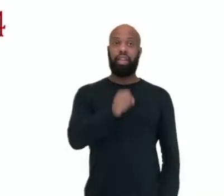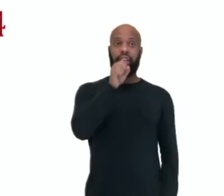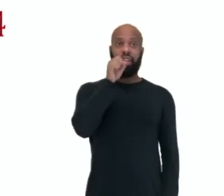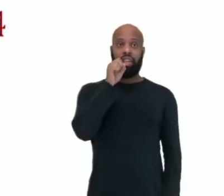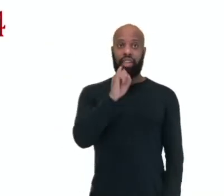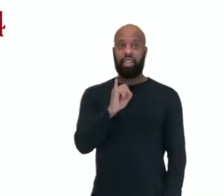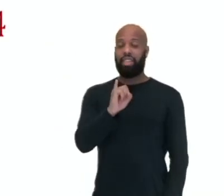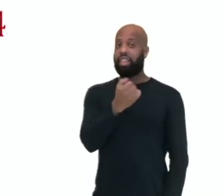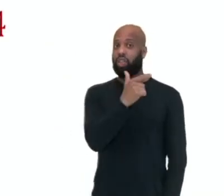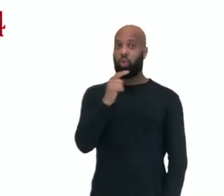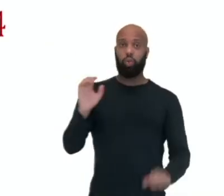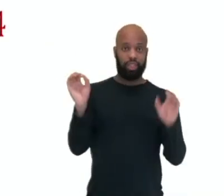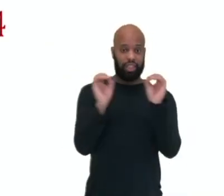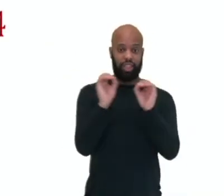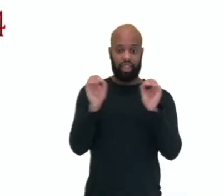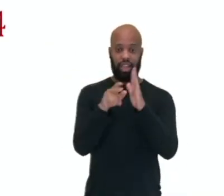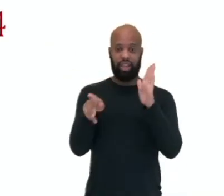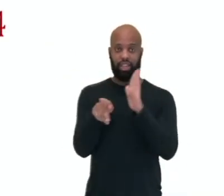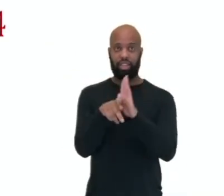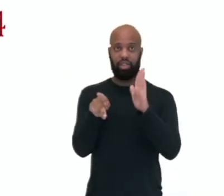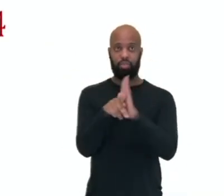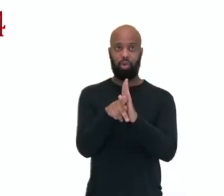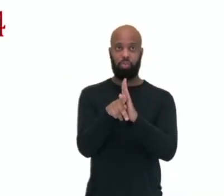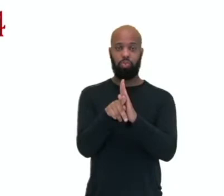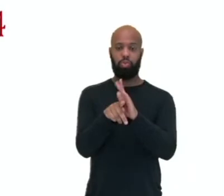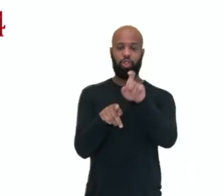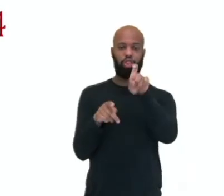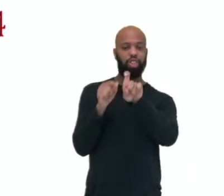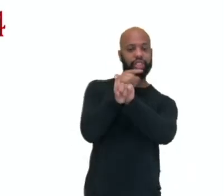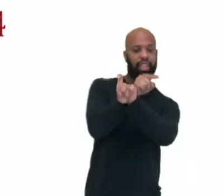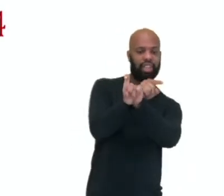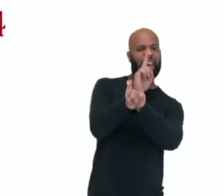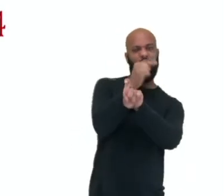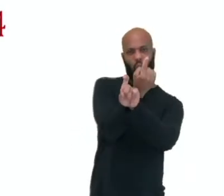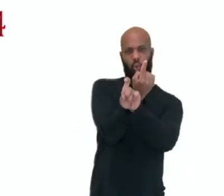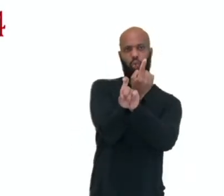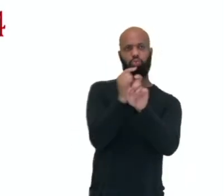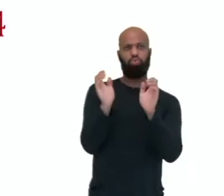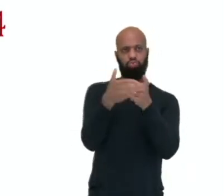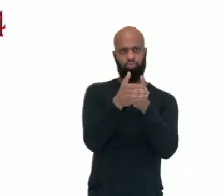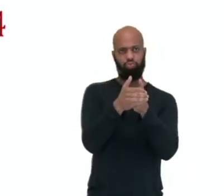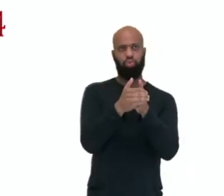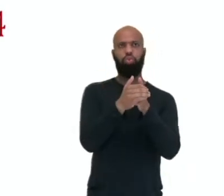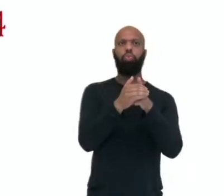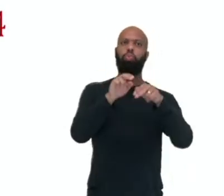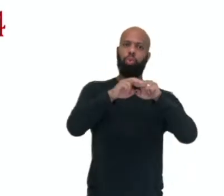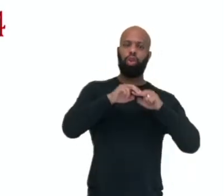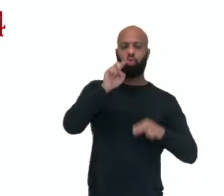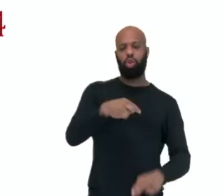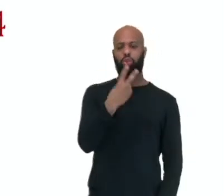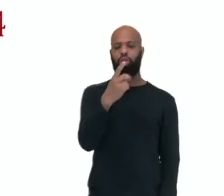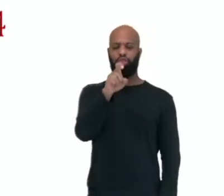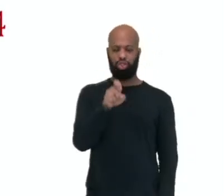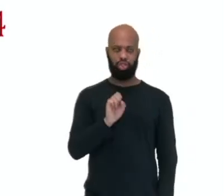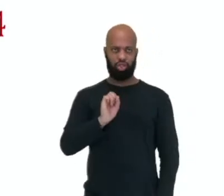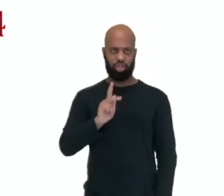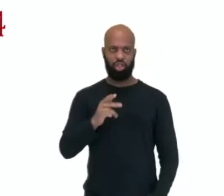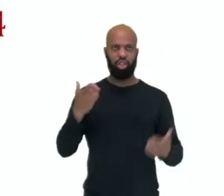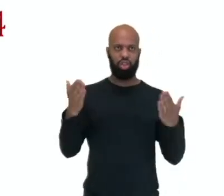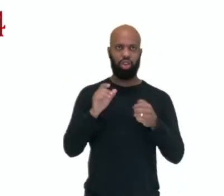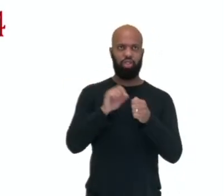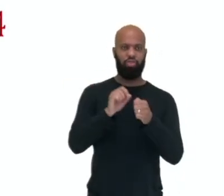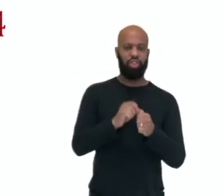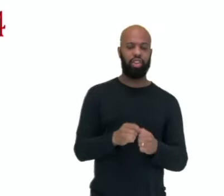fosse 1. 1 vezes x menos 2 é o próprio x menos 2. Distributiva, né, pessoal?